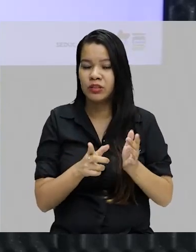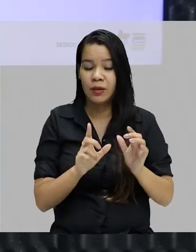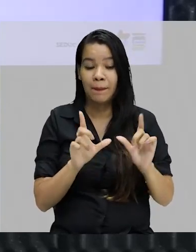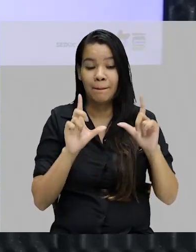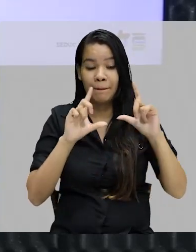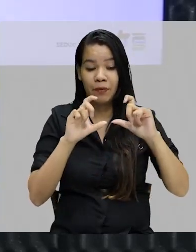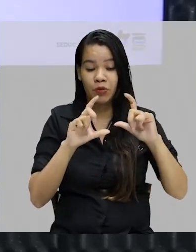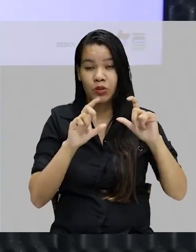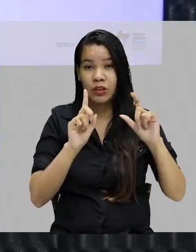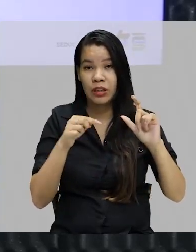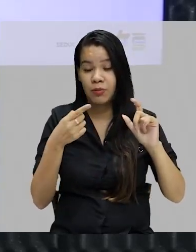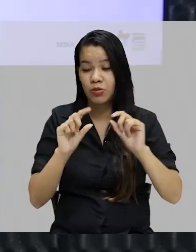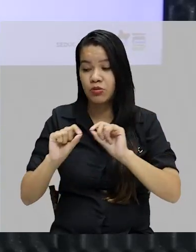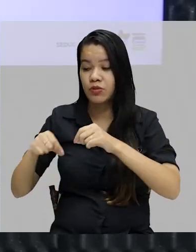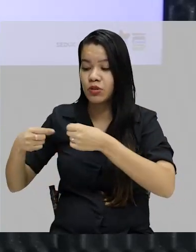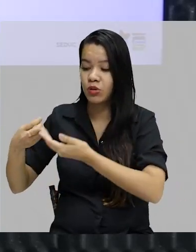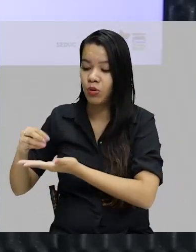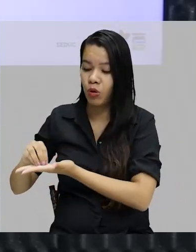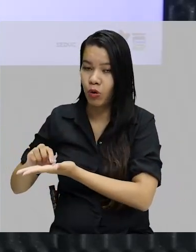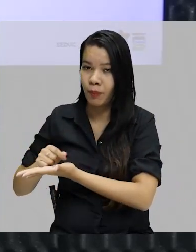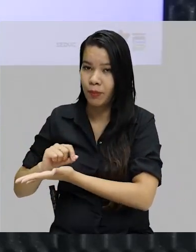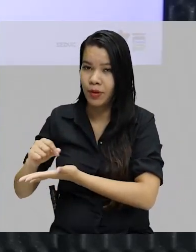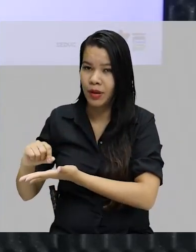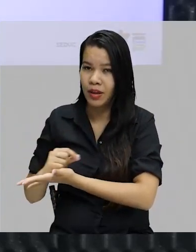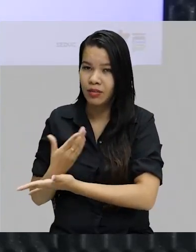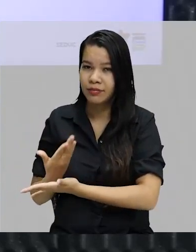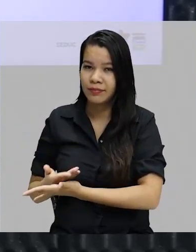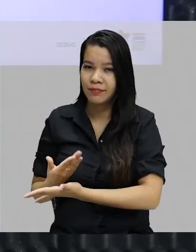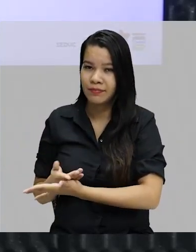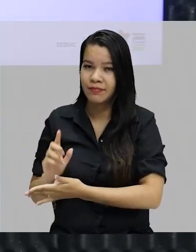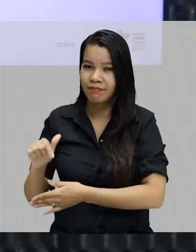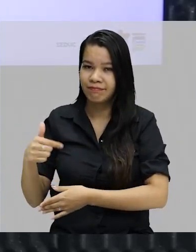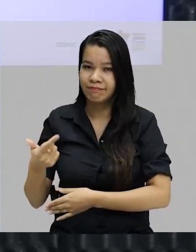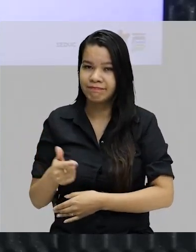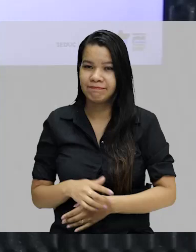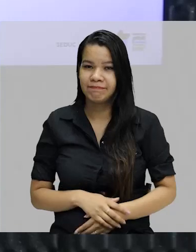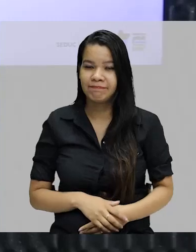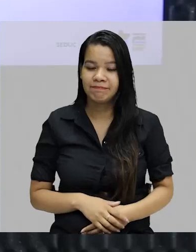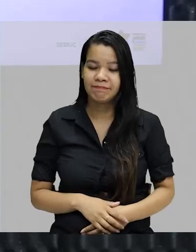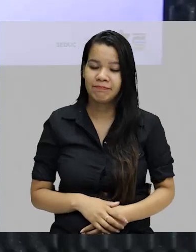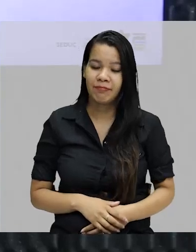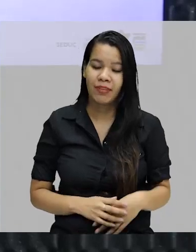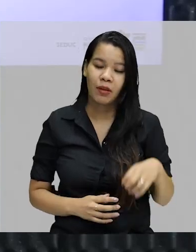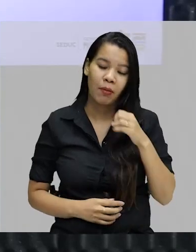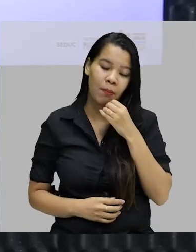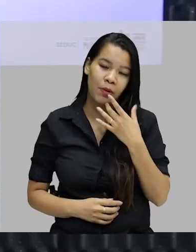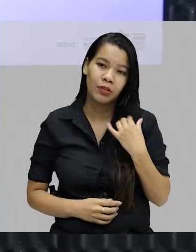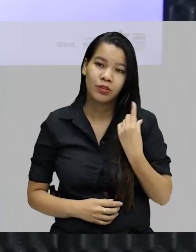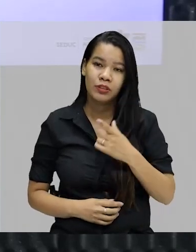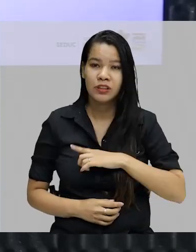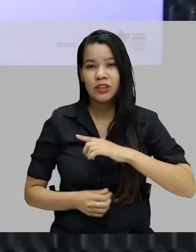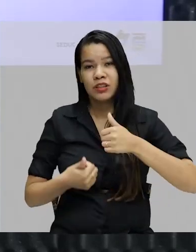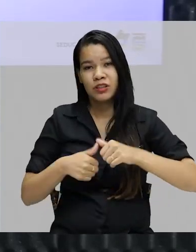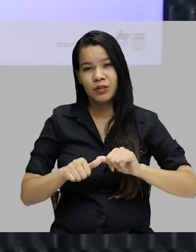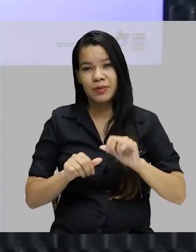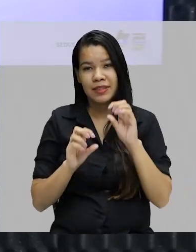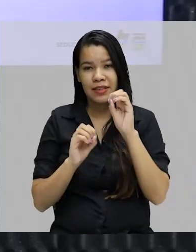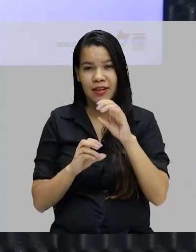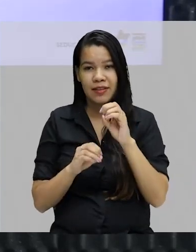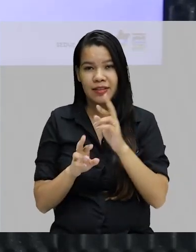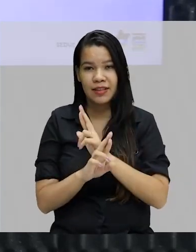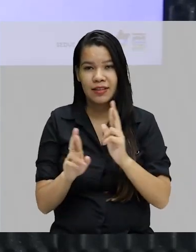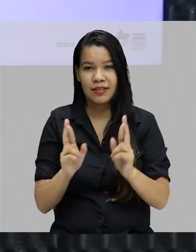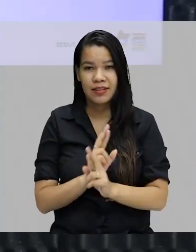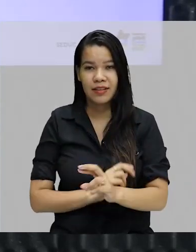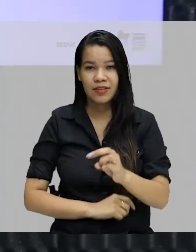informações para o seu caderno para você continuar com os seus estudos. Show de bola? Estamos, turma, em uma série de aulas relacionadas